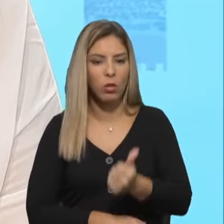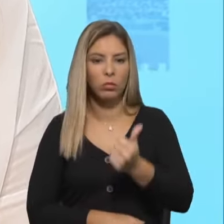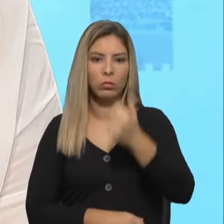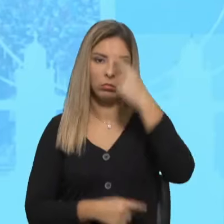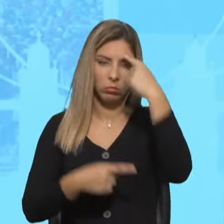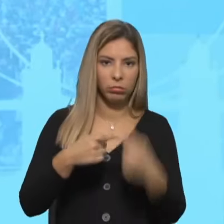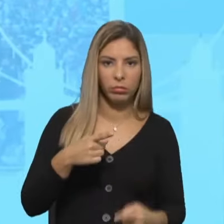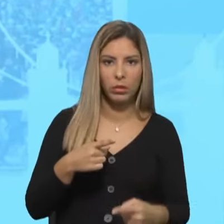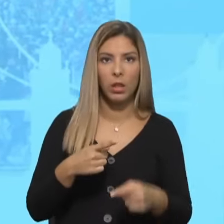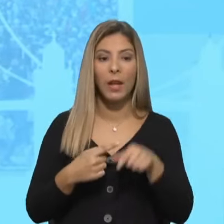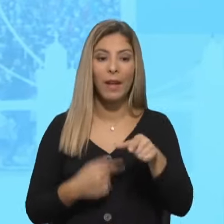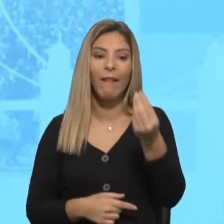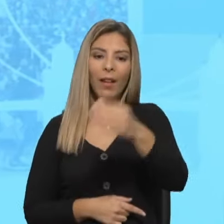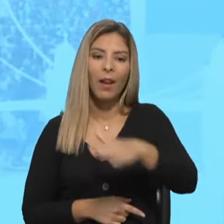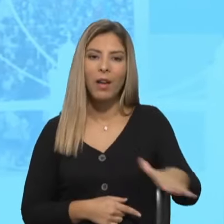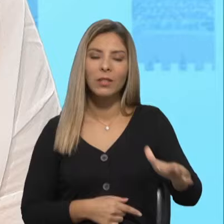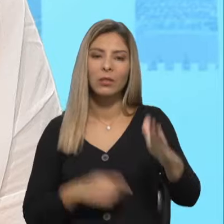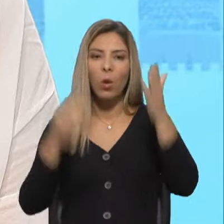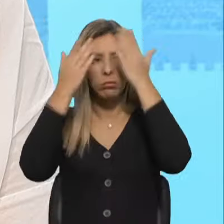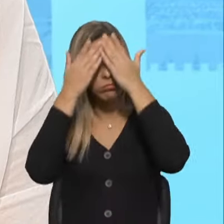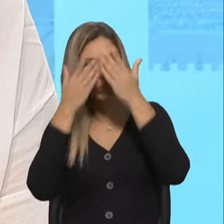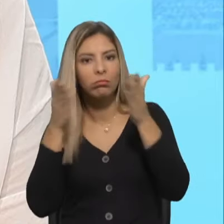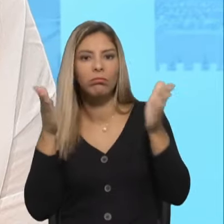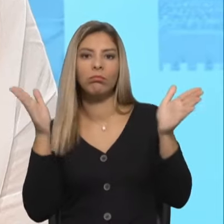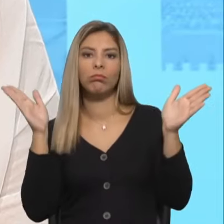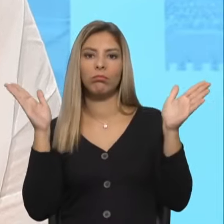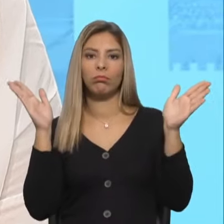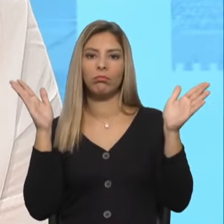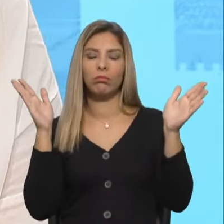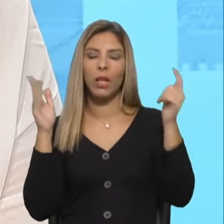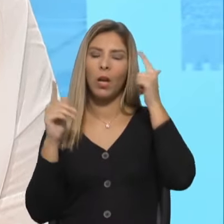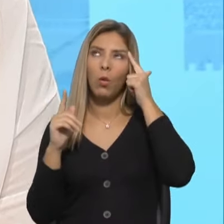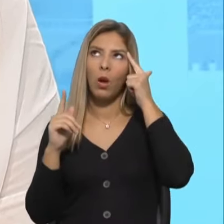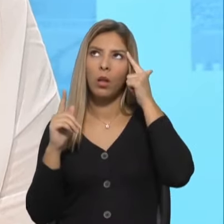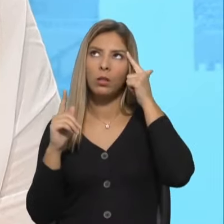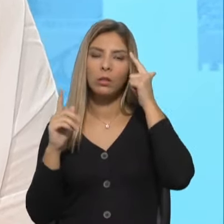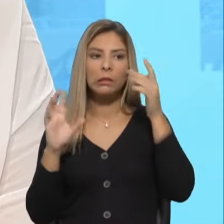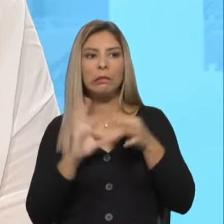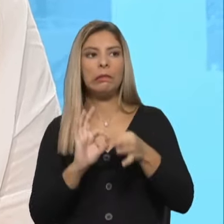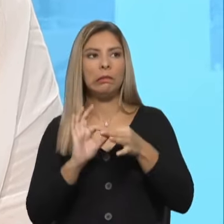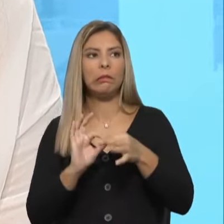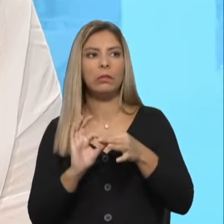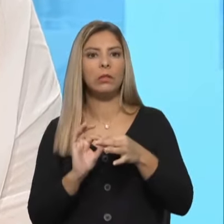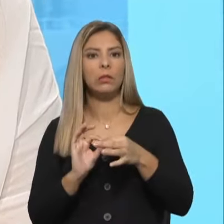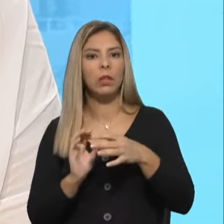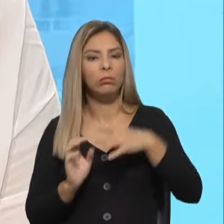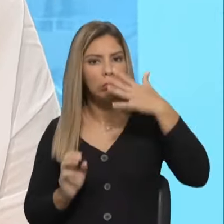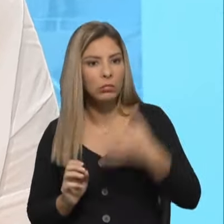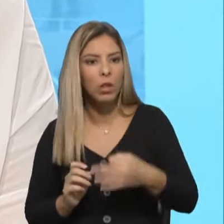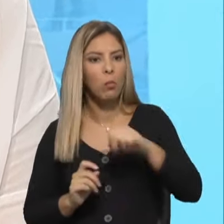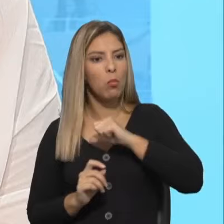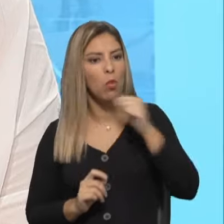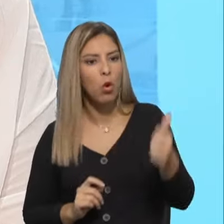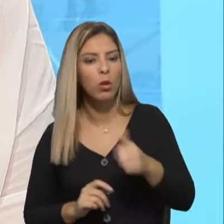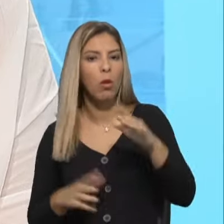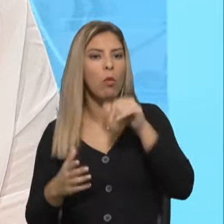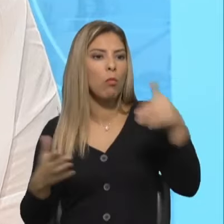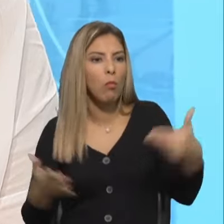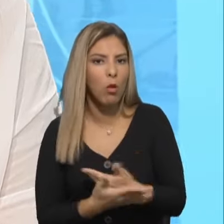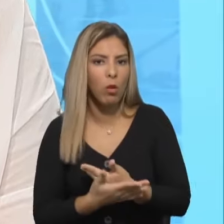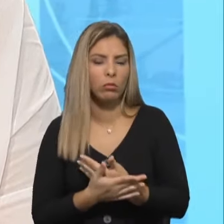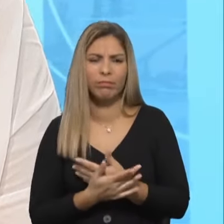as crianças estão mais disponíveis é isso é porque as crianças não estão tão cristalizadas naquilo que são as crenças sobre a morte e sobre o morrer